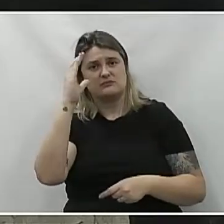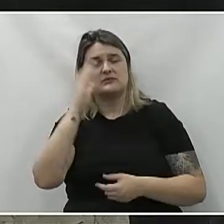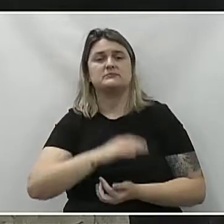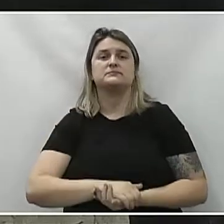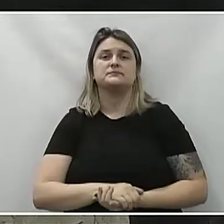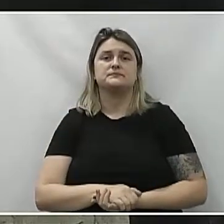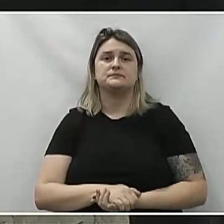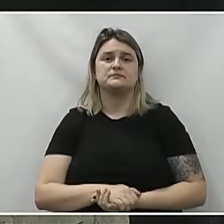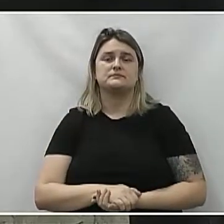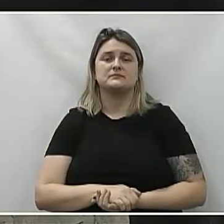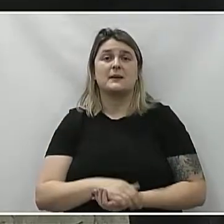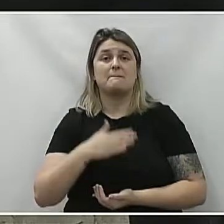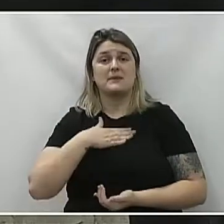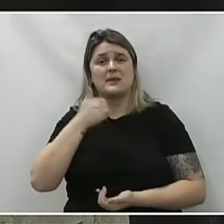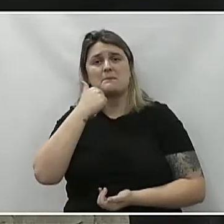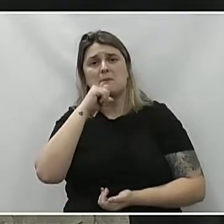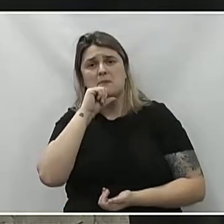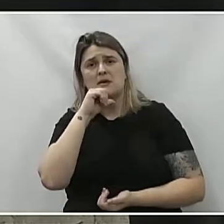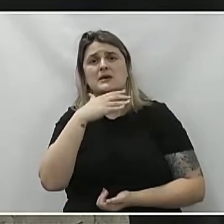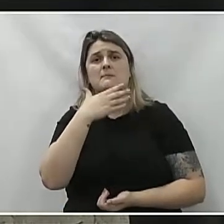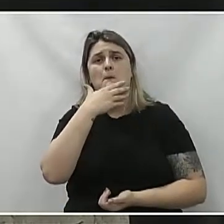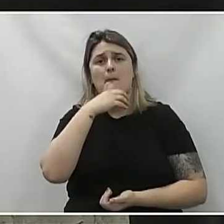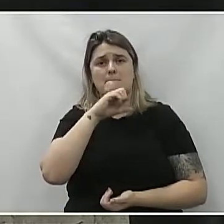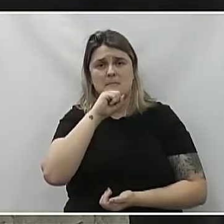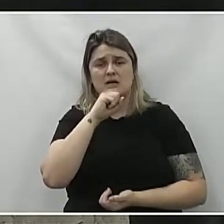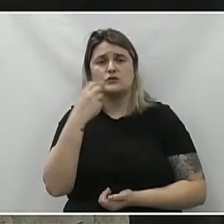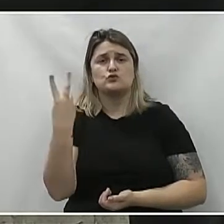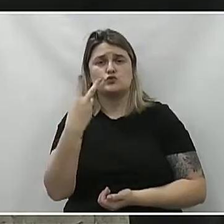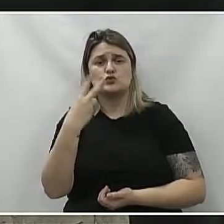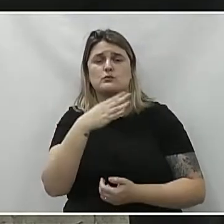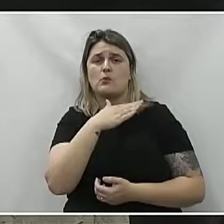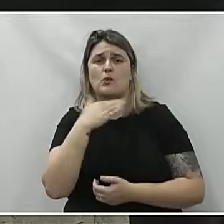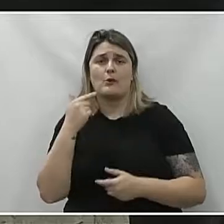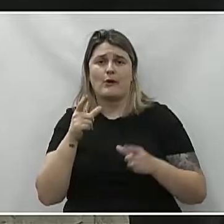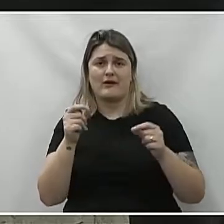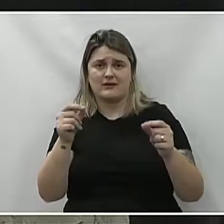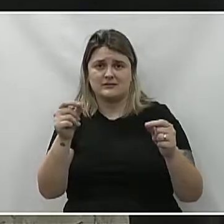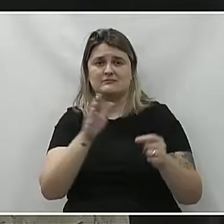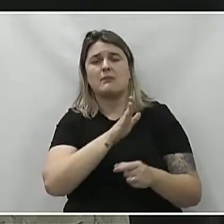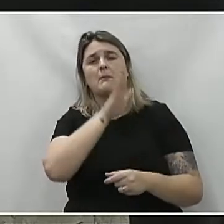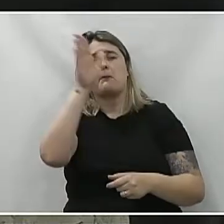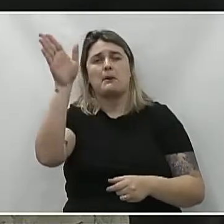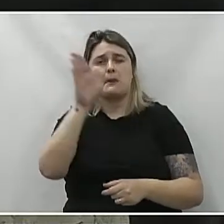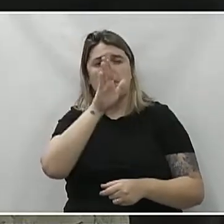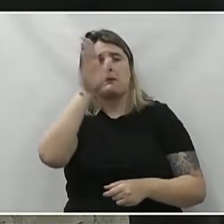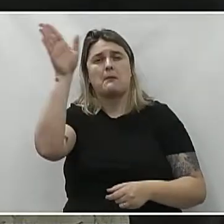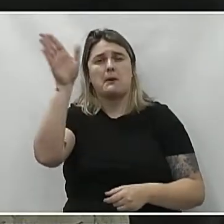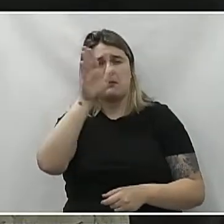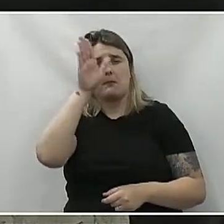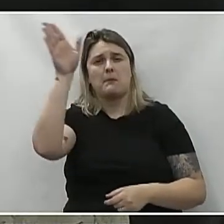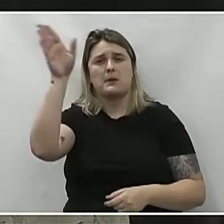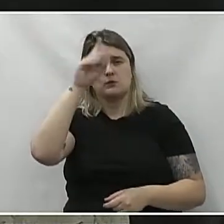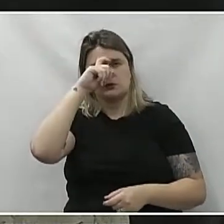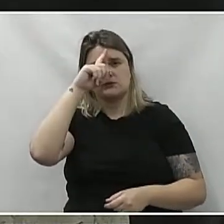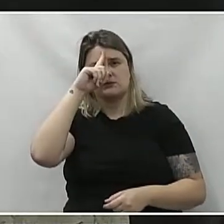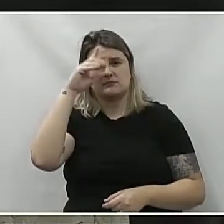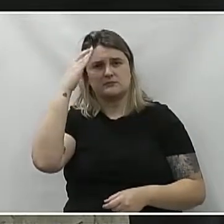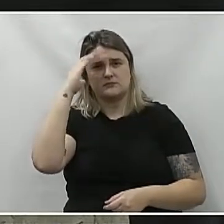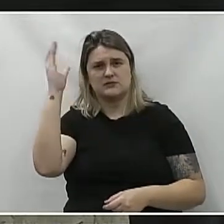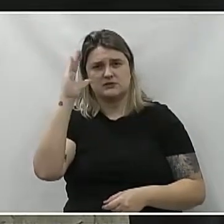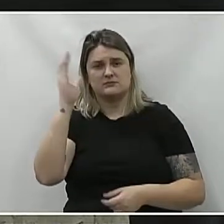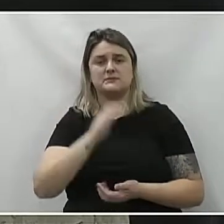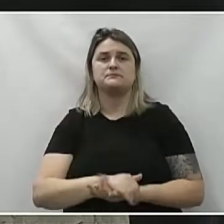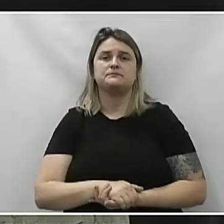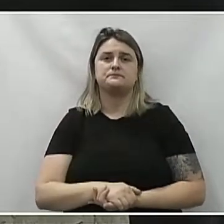Curitiba. Minha mãe e meu pai faleceram de câncer, os dois, indo para Erasto Gettner e indo para Angelina Caron. Então,